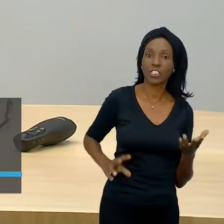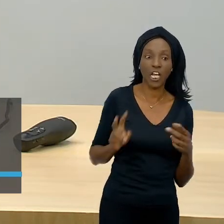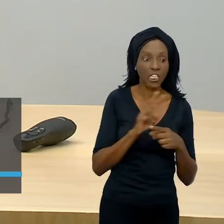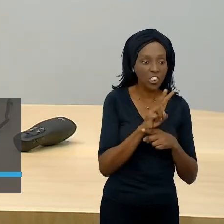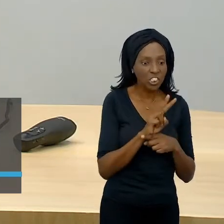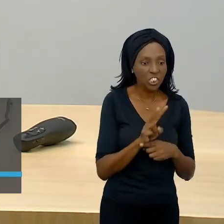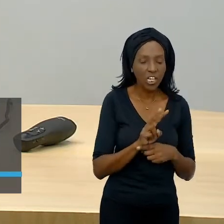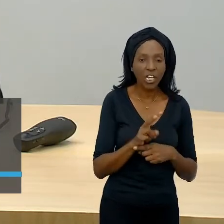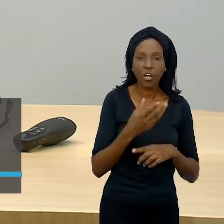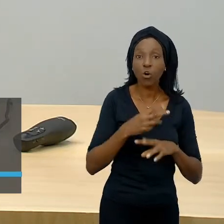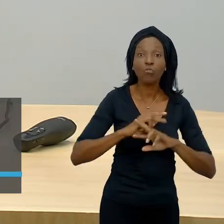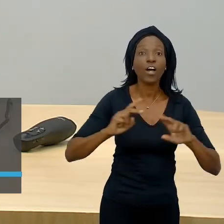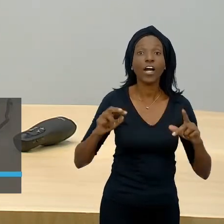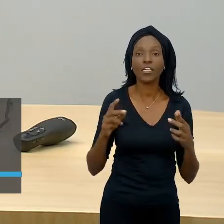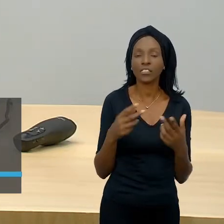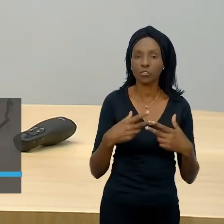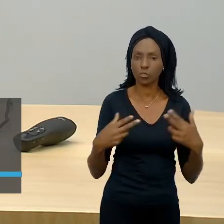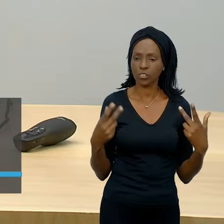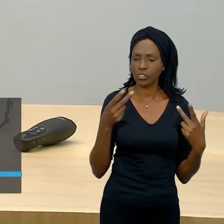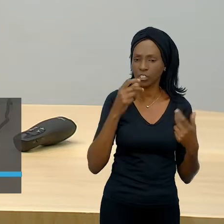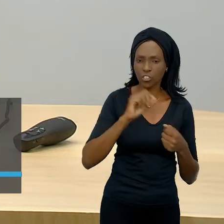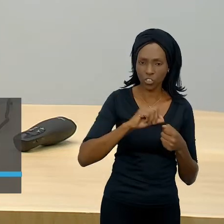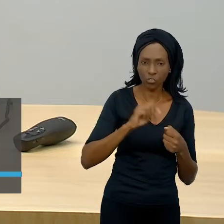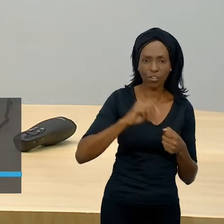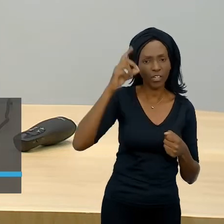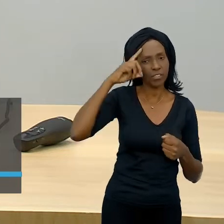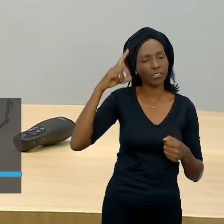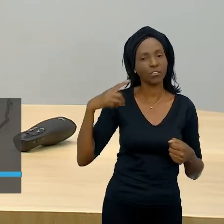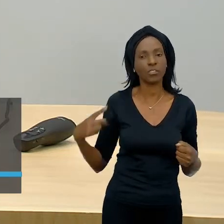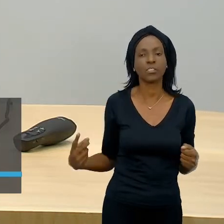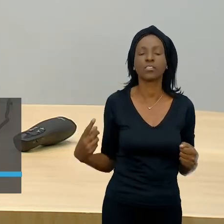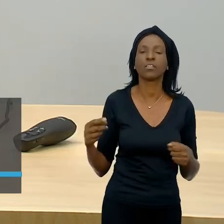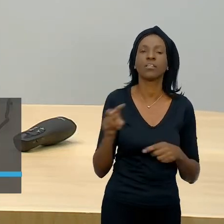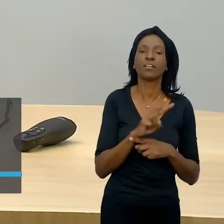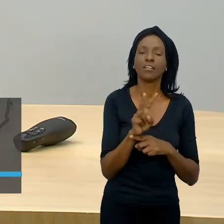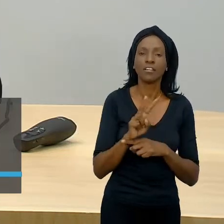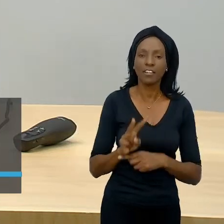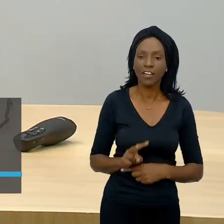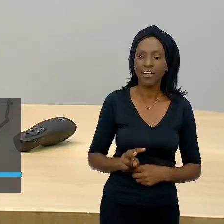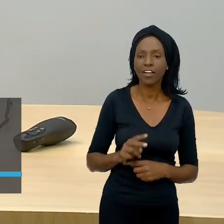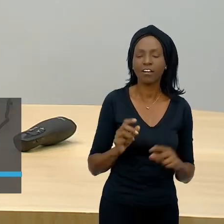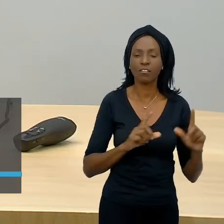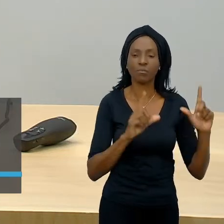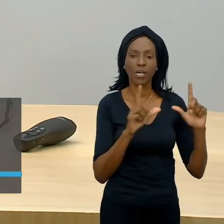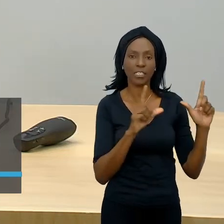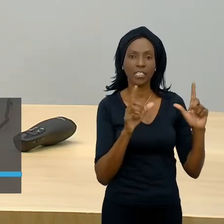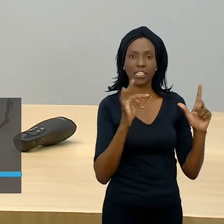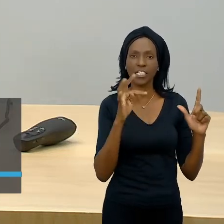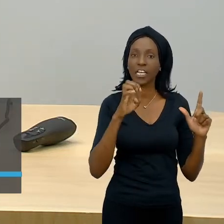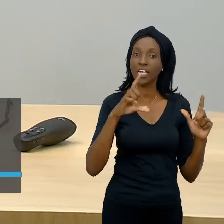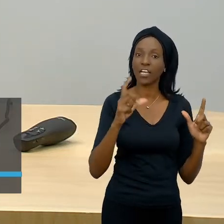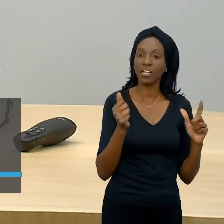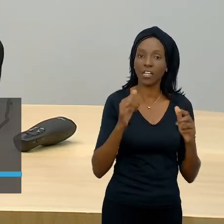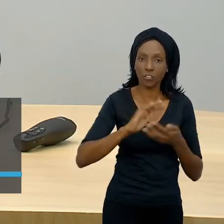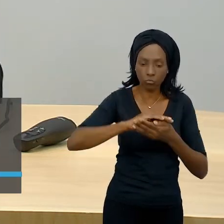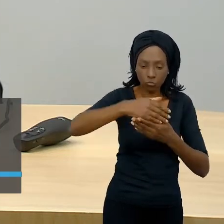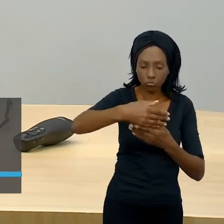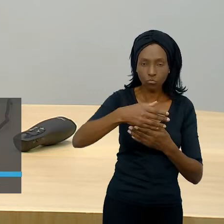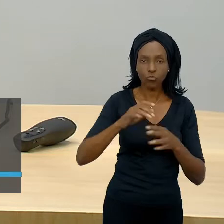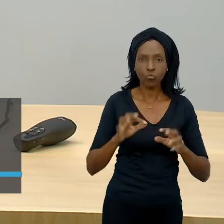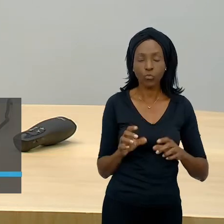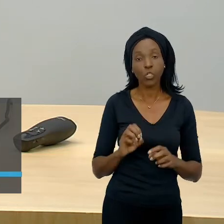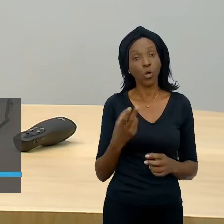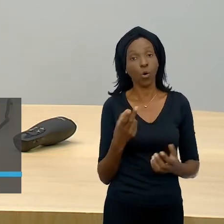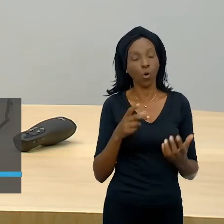né, a partir do nosso uso dessas telas, como a tela do computador, a tela do notebook ou do